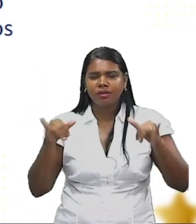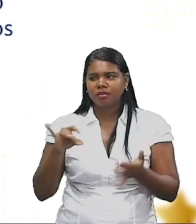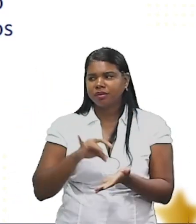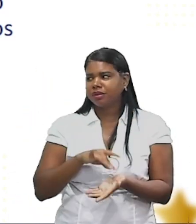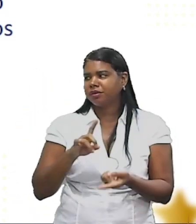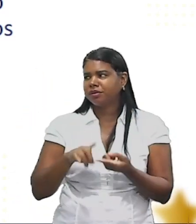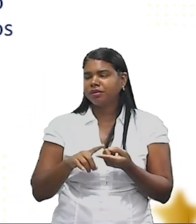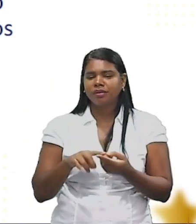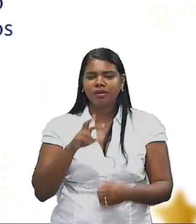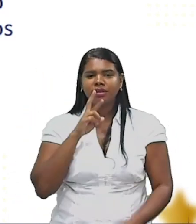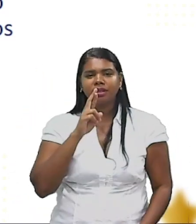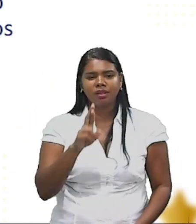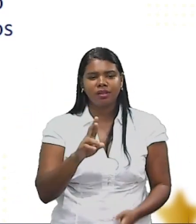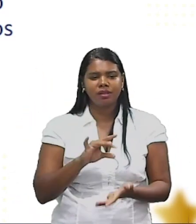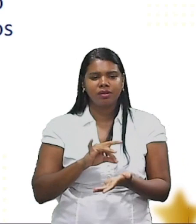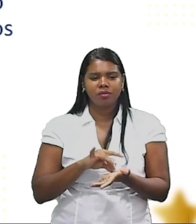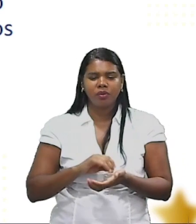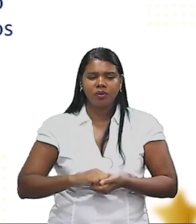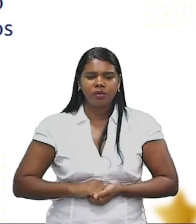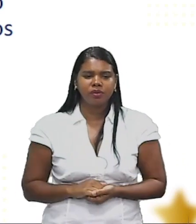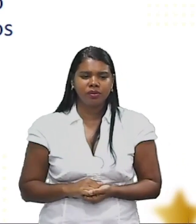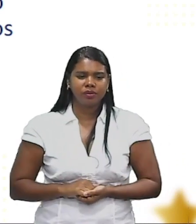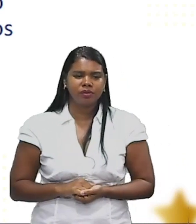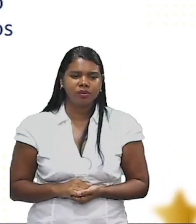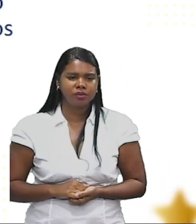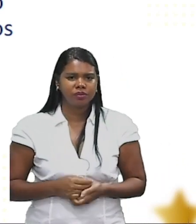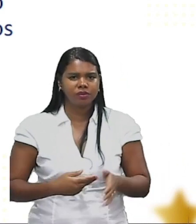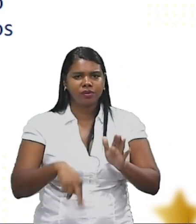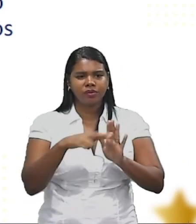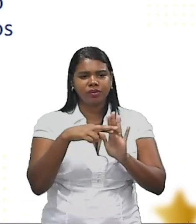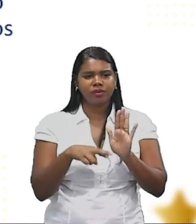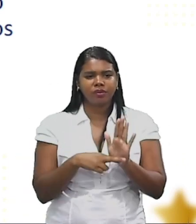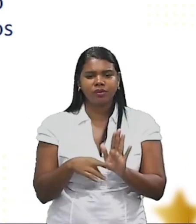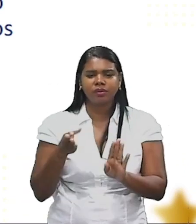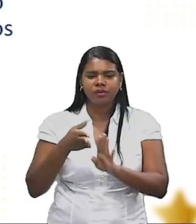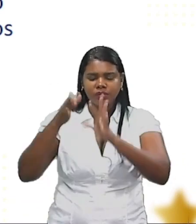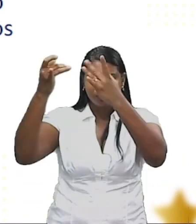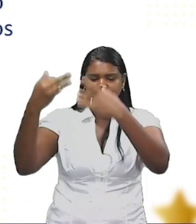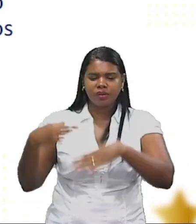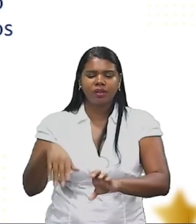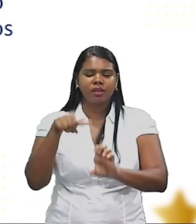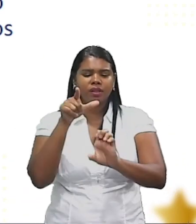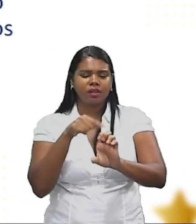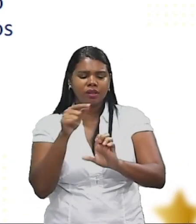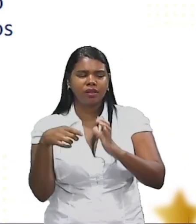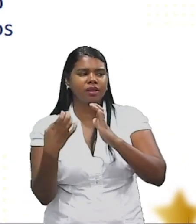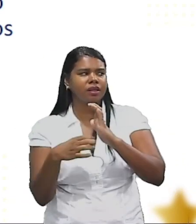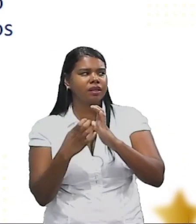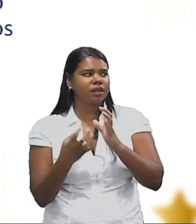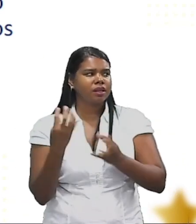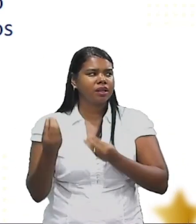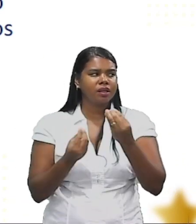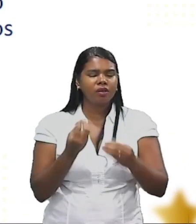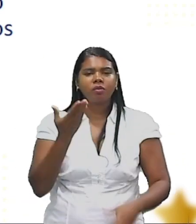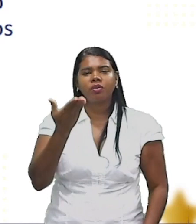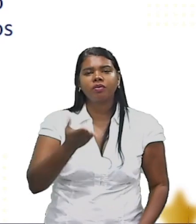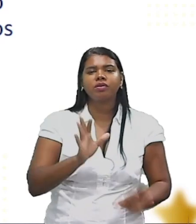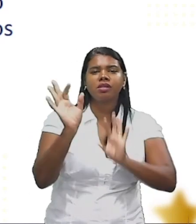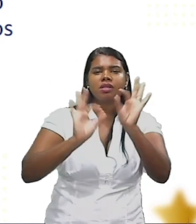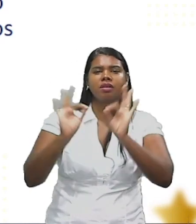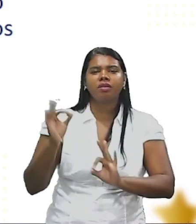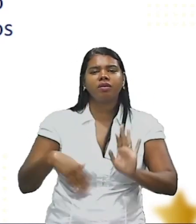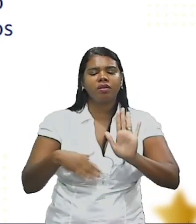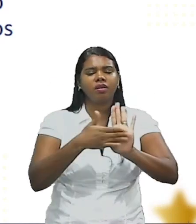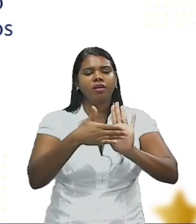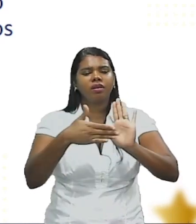resposta, né? Então, essa norma, ela orienta a empresa a como você organizar esses